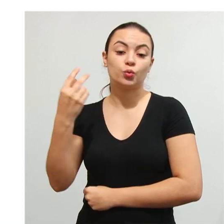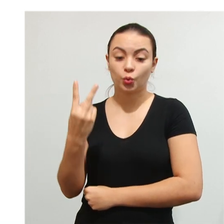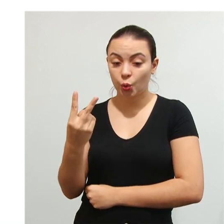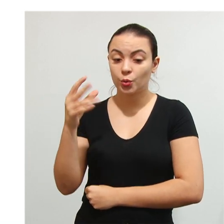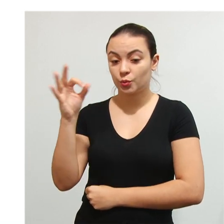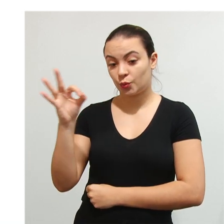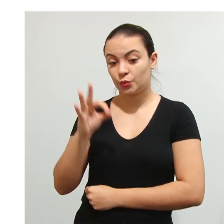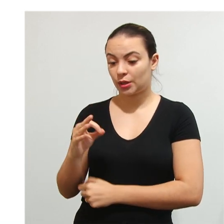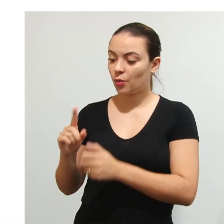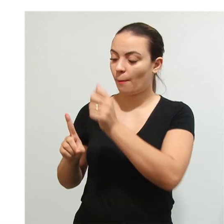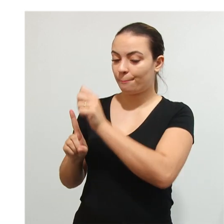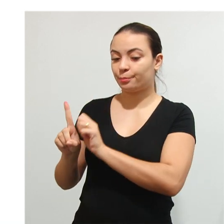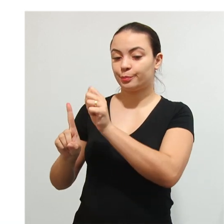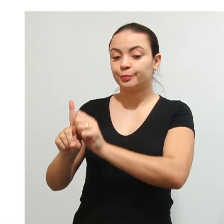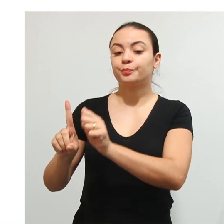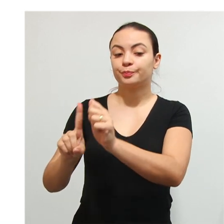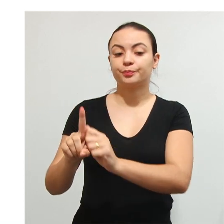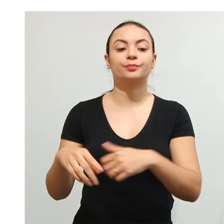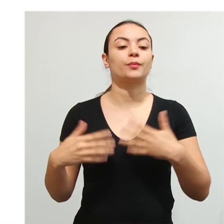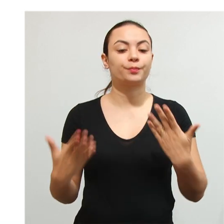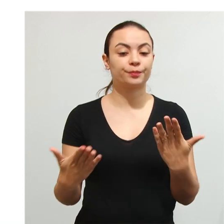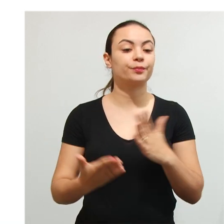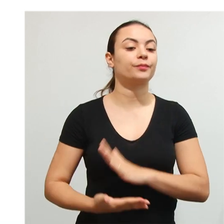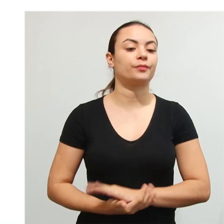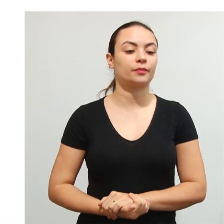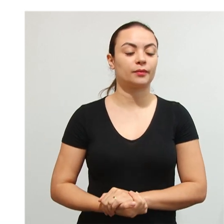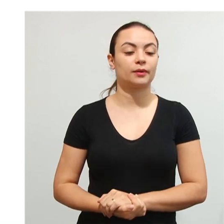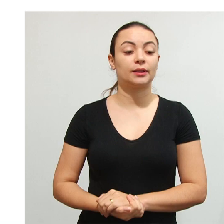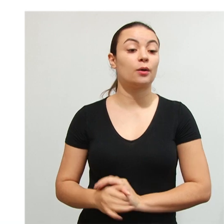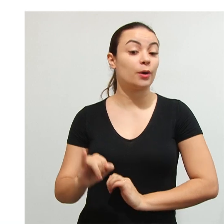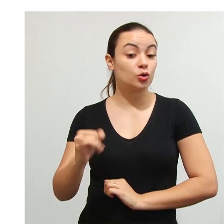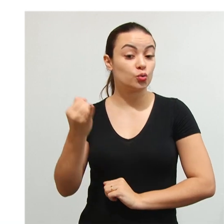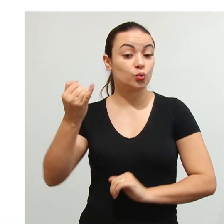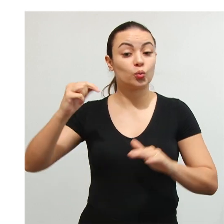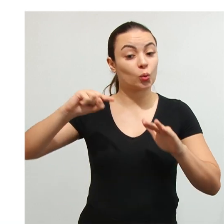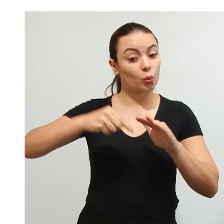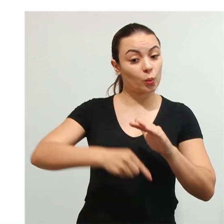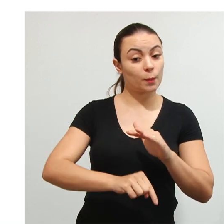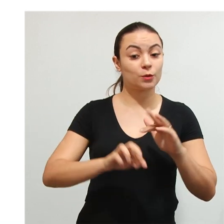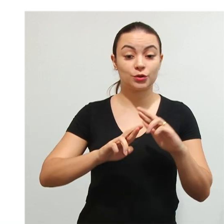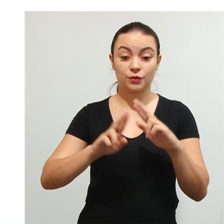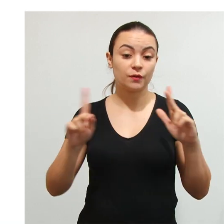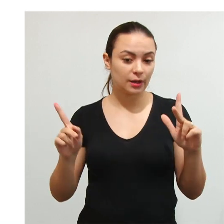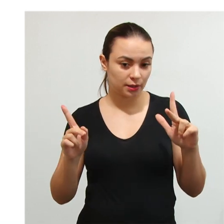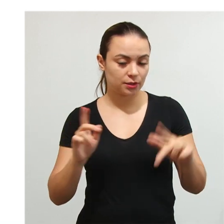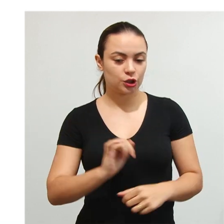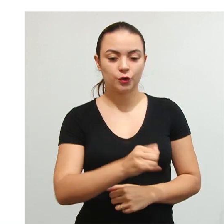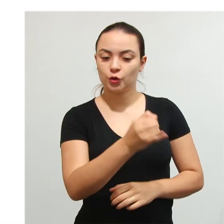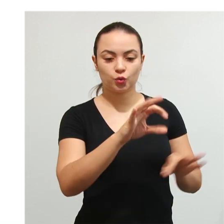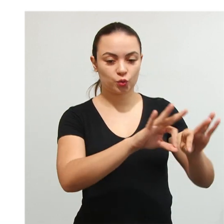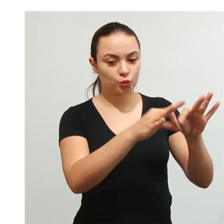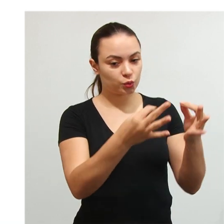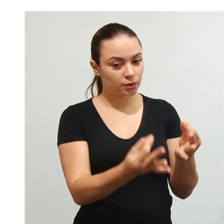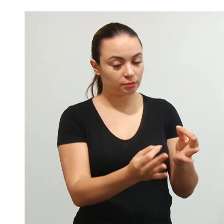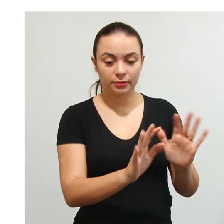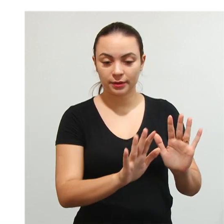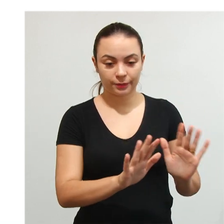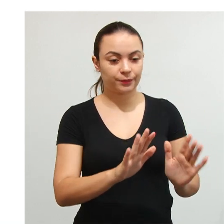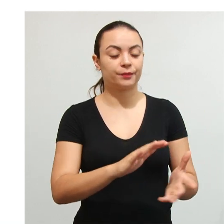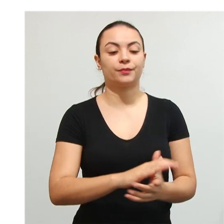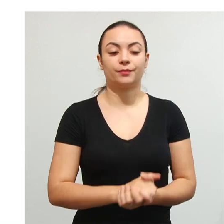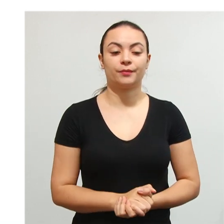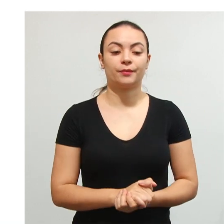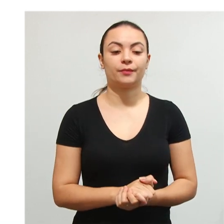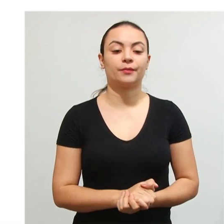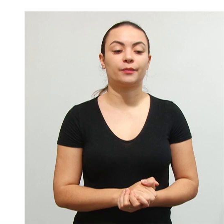compostos Então se fosse juros simples a gente fez anteriormente multiplica por 12 vai gerar o mesmo resultado mesmo